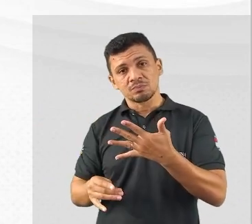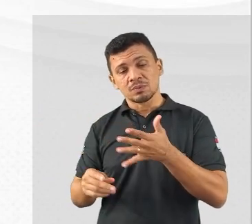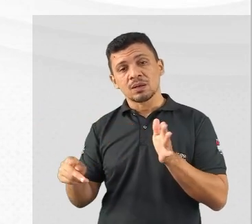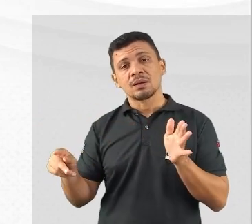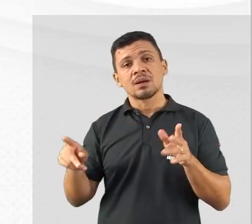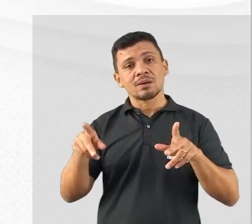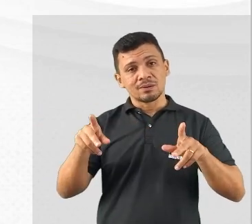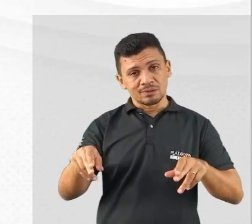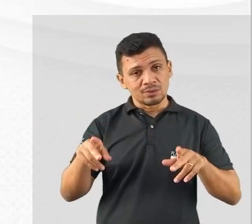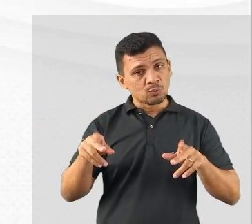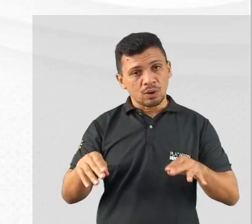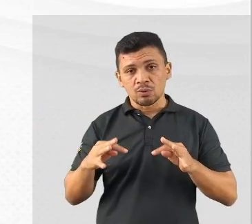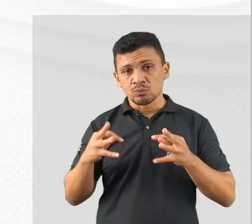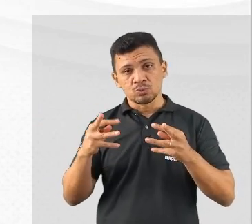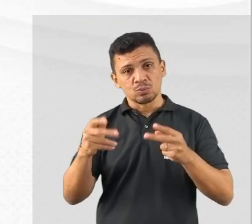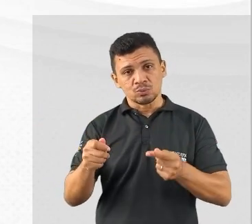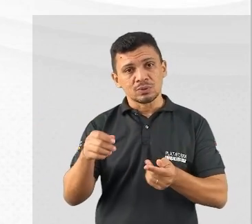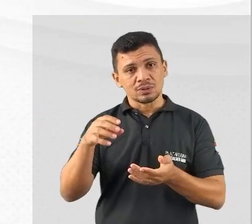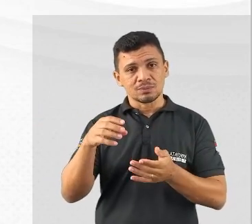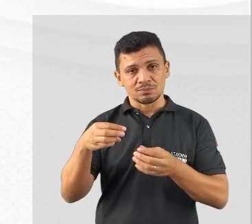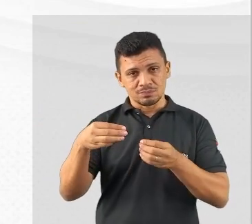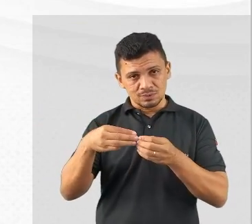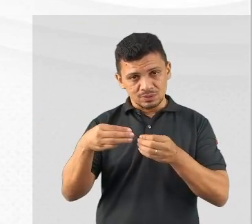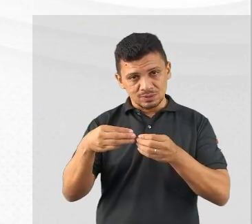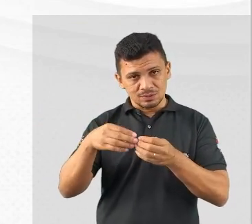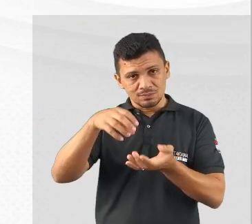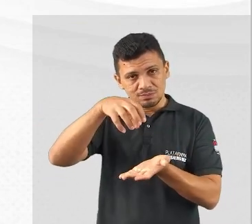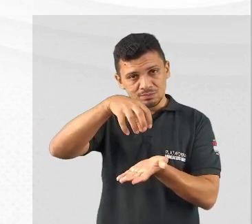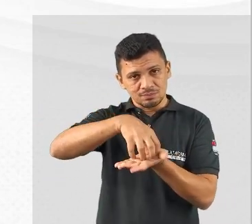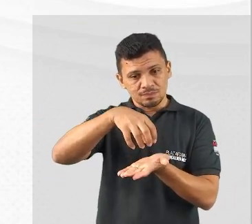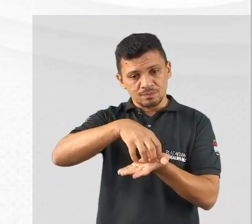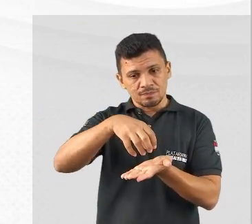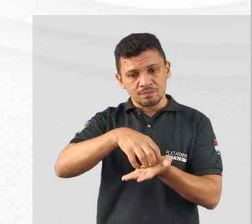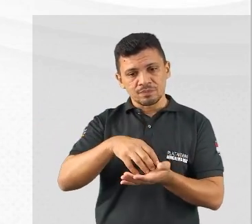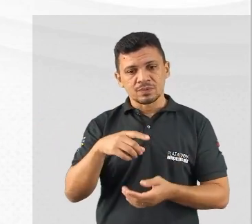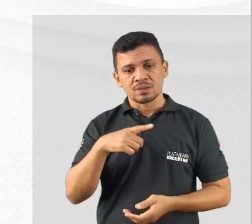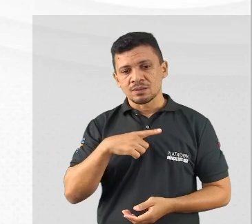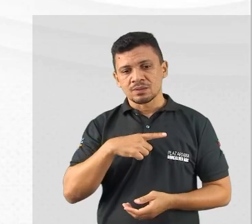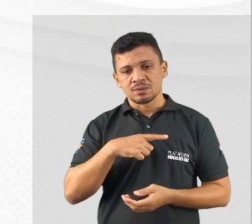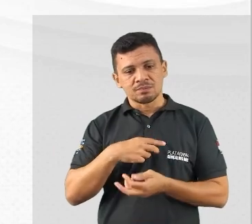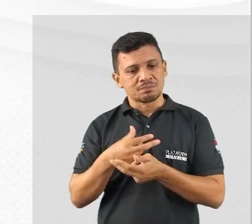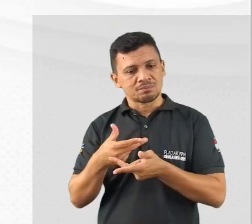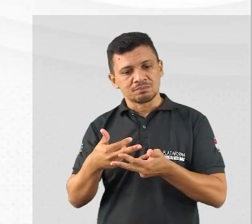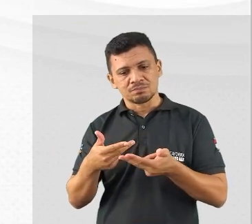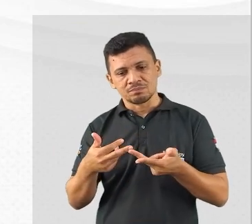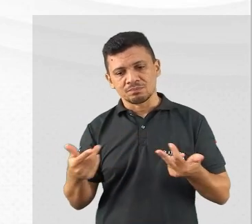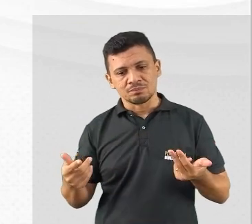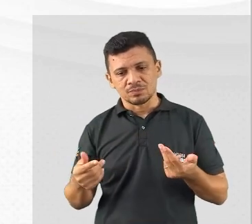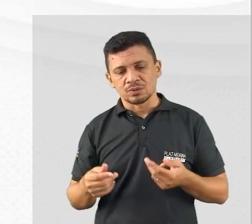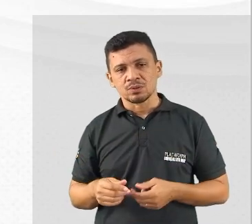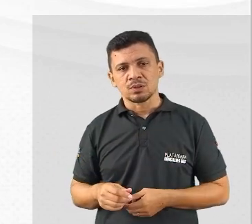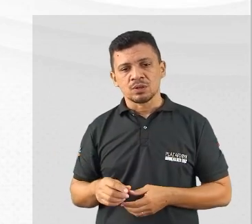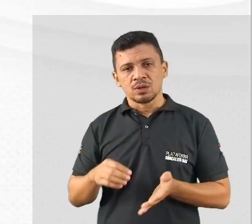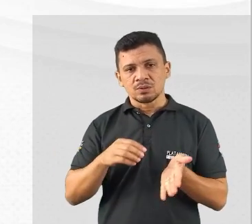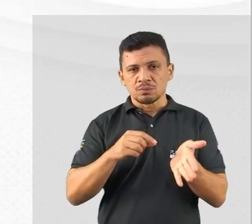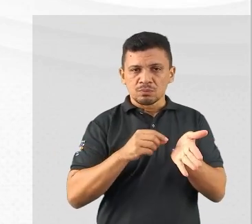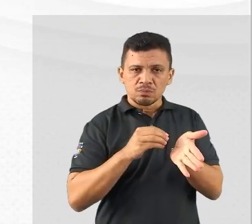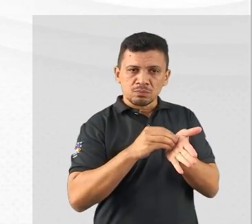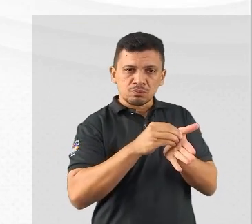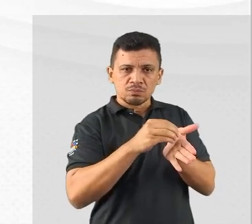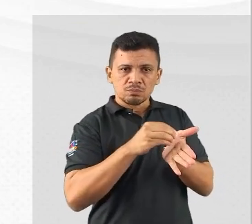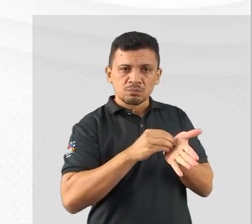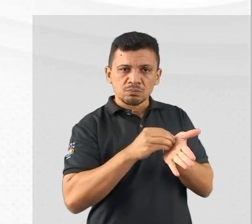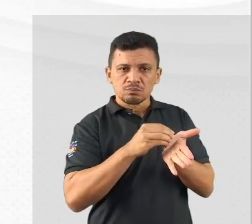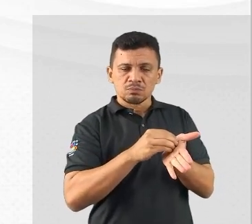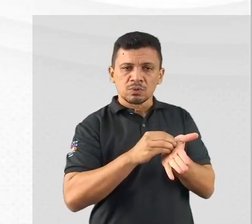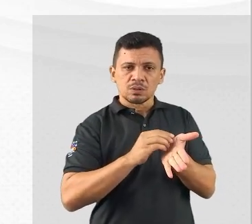são comuns a toda a célula eucariota, né, como o retículo endoplasmático, o retículo endoplasmático liso,